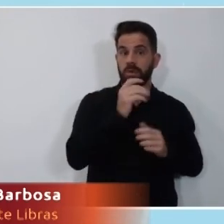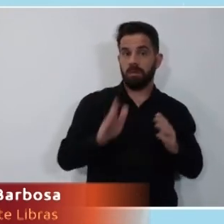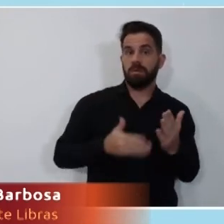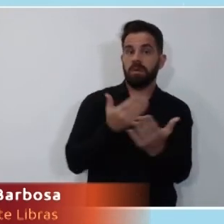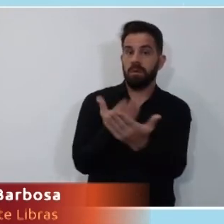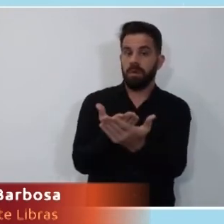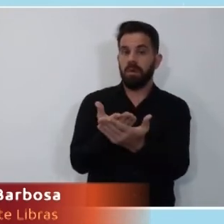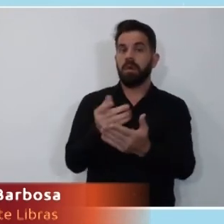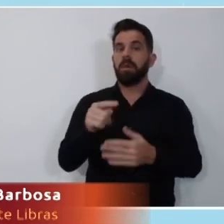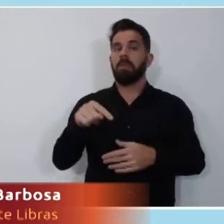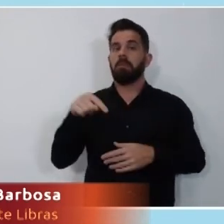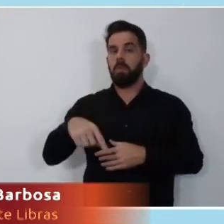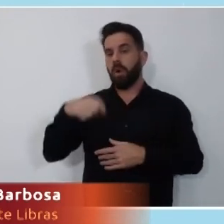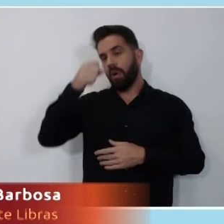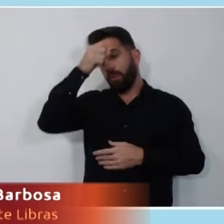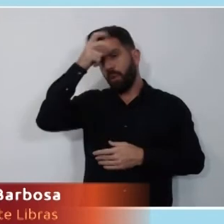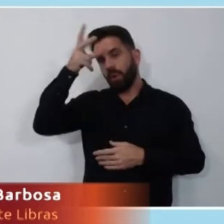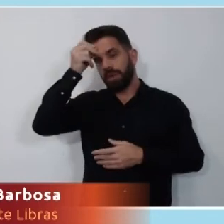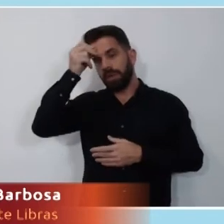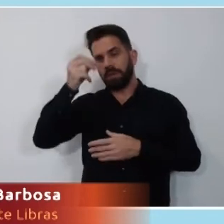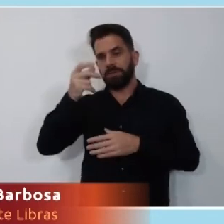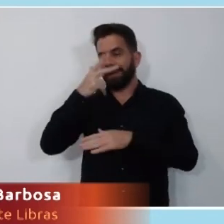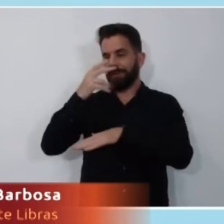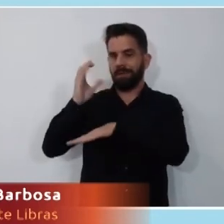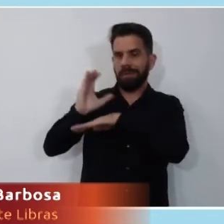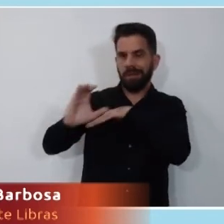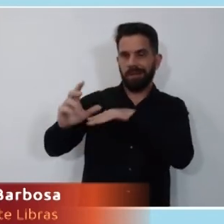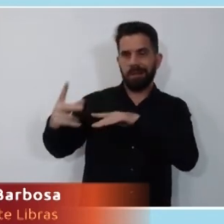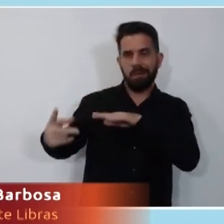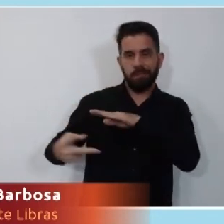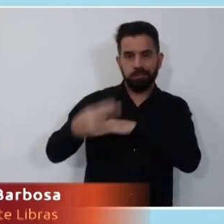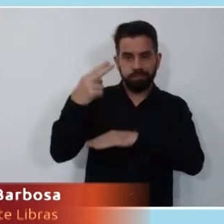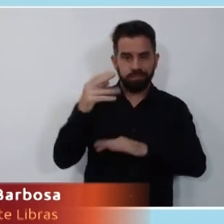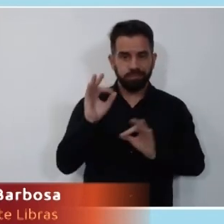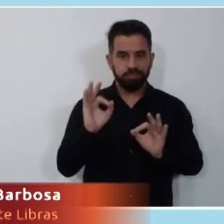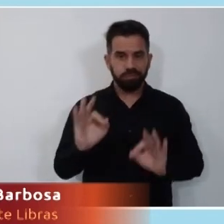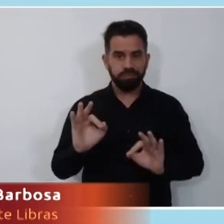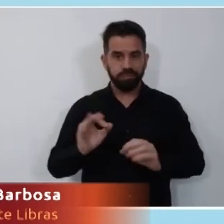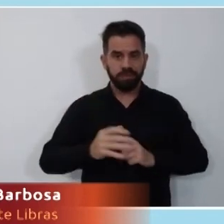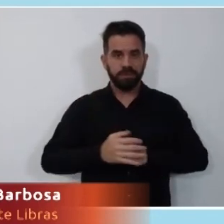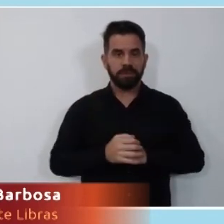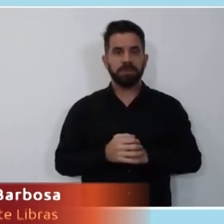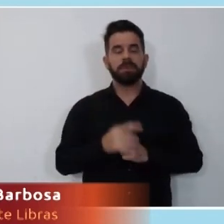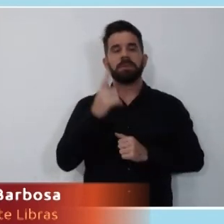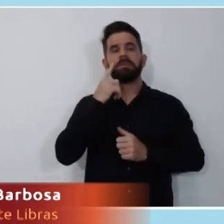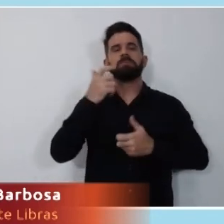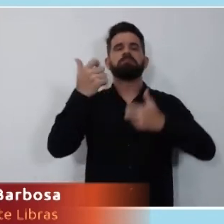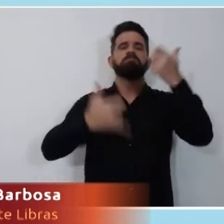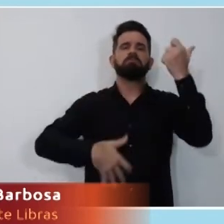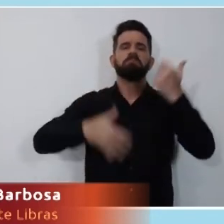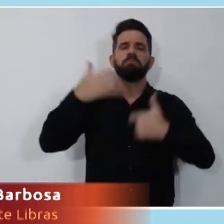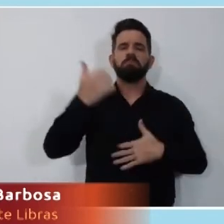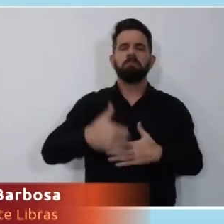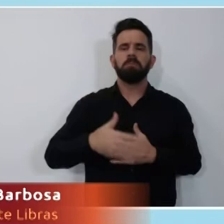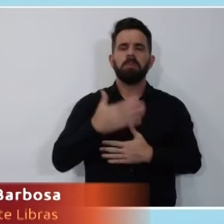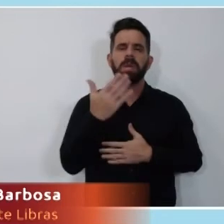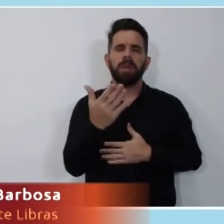município perder verbas, né, que são destinadas a essa área. Explica para a gente quais os processos até abril para esse